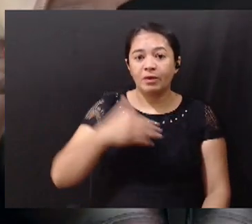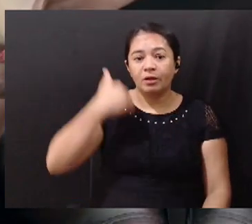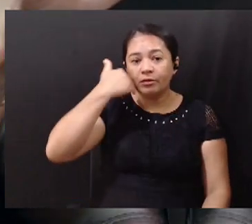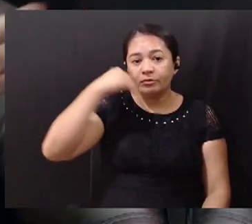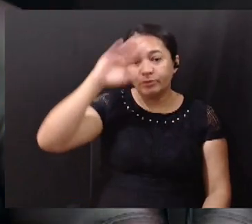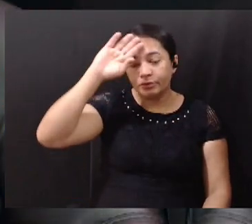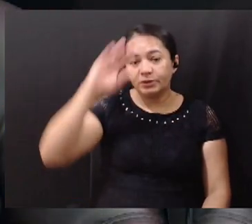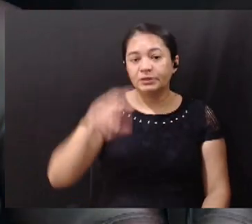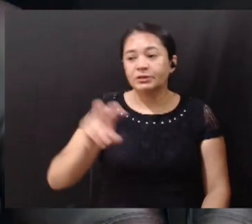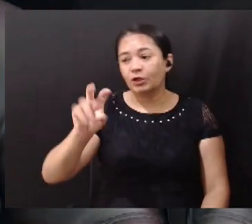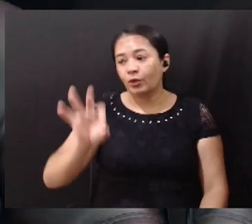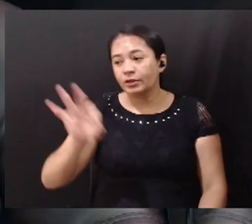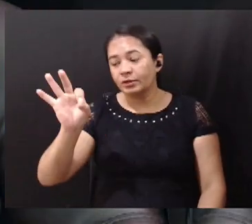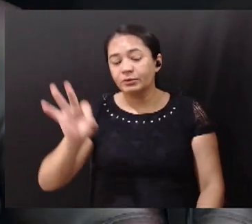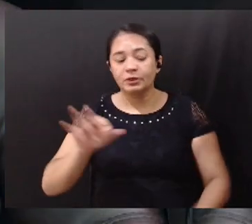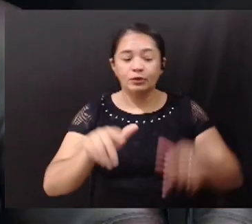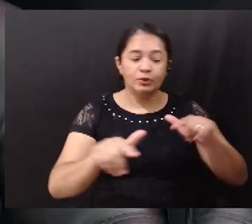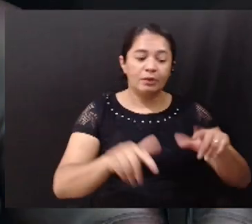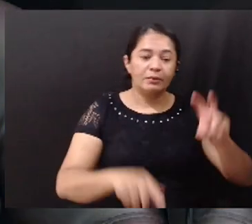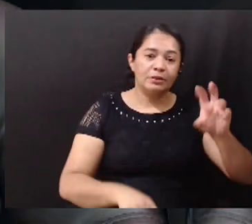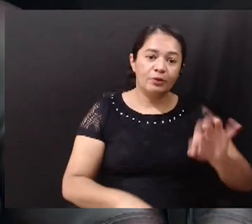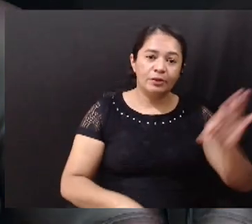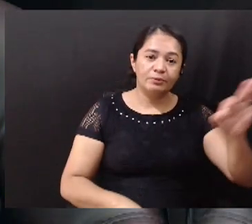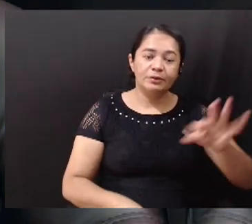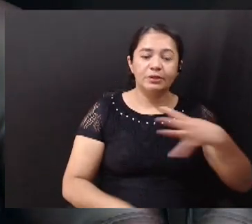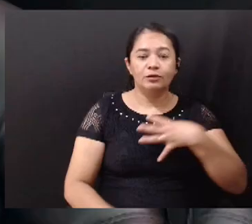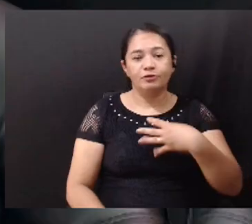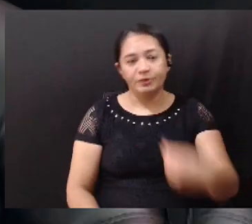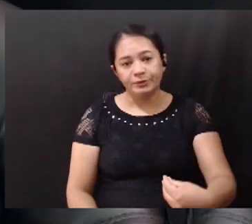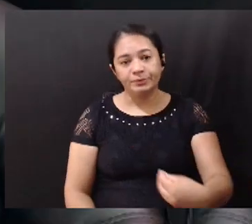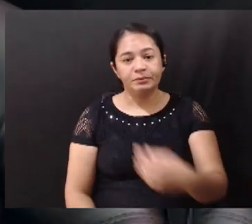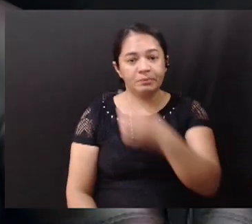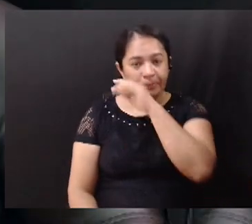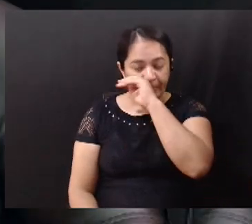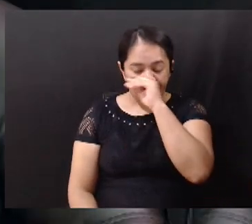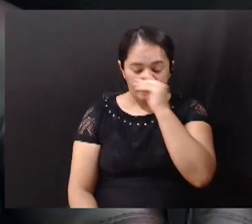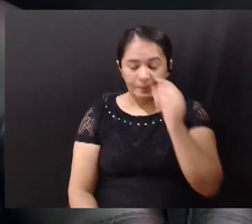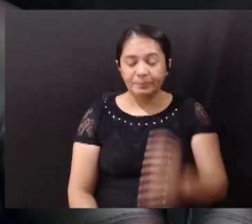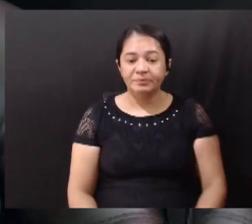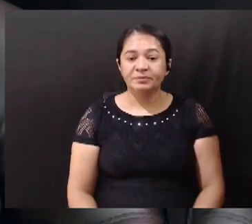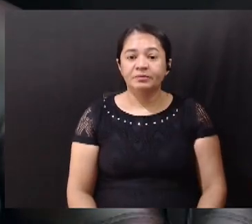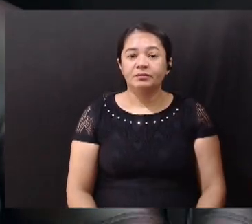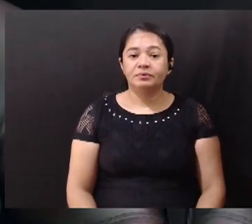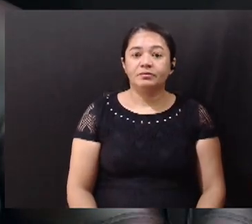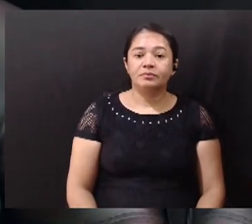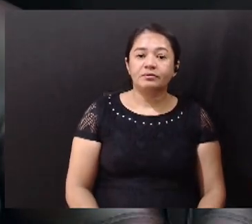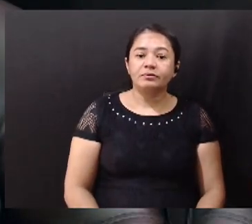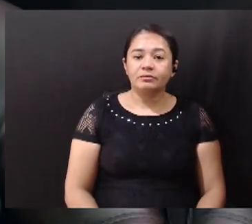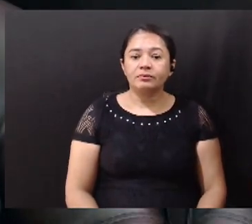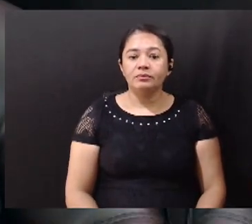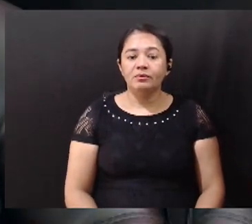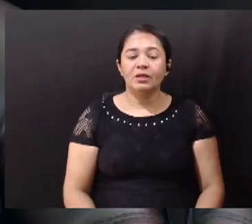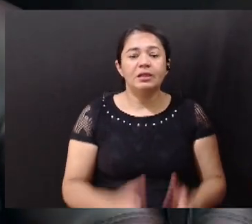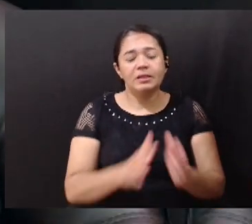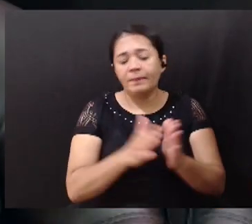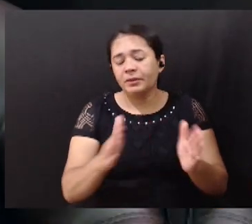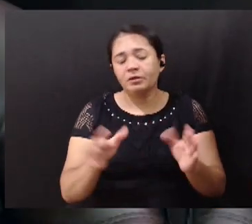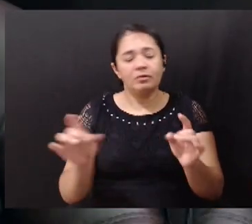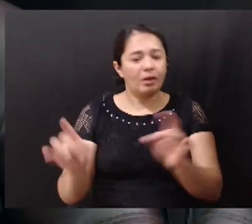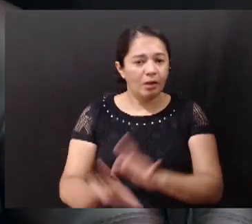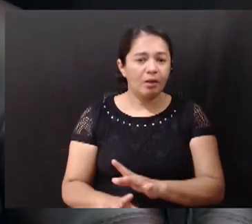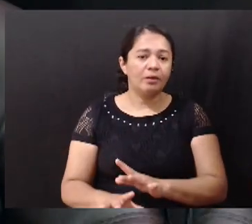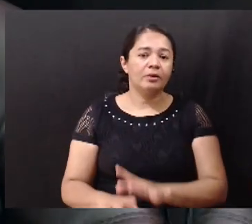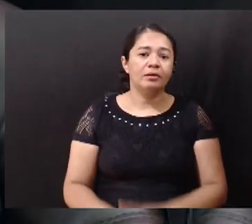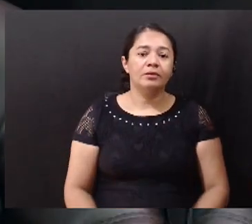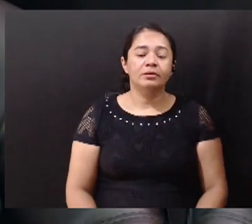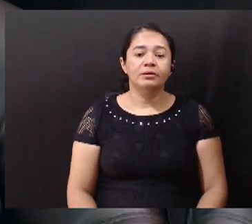para o seu trabalho, 50% pensando no seu filho. E isso vai passar, isso é sazonal, né? Tem outra coisa,